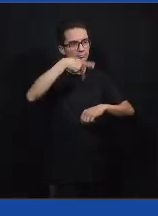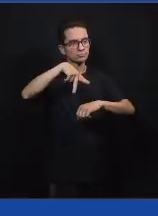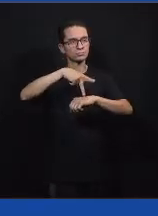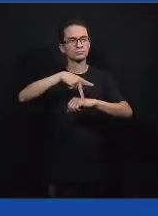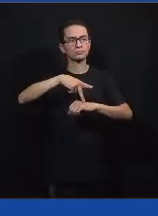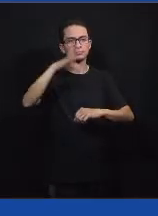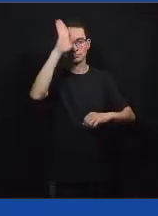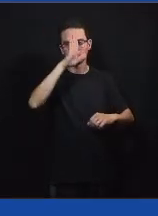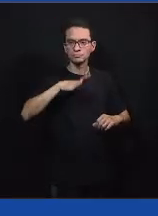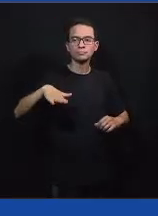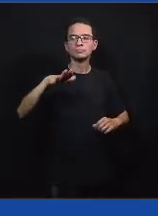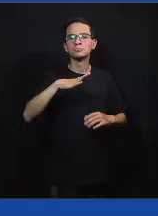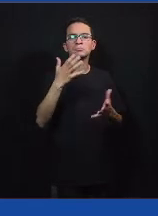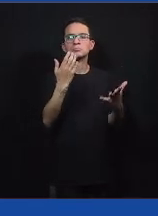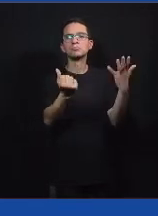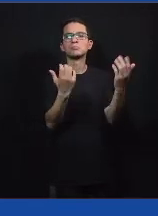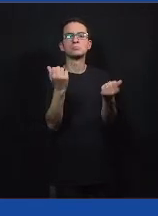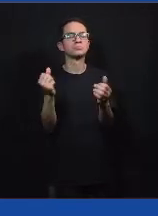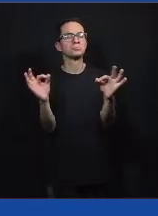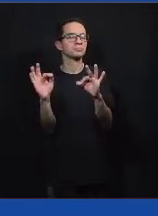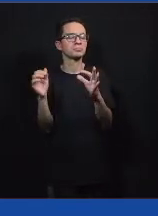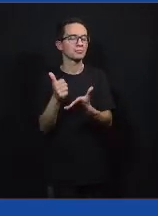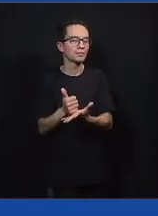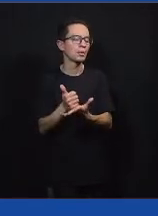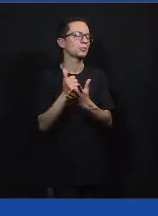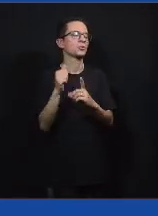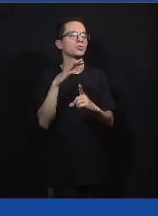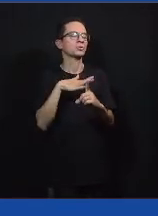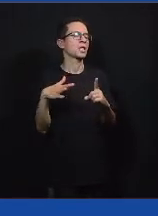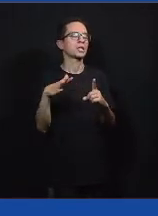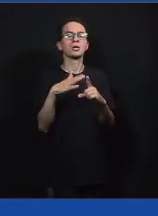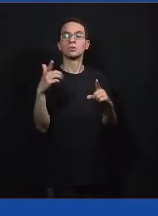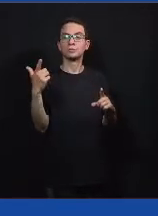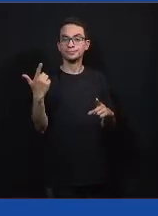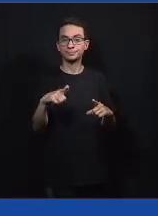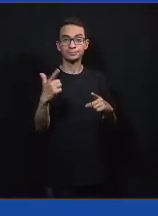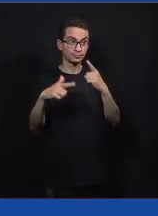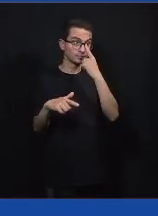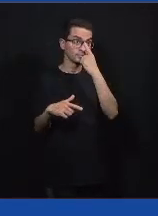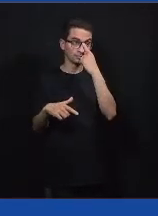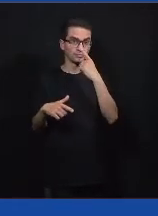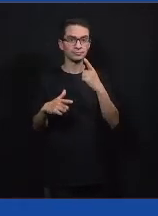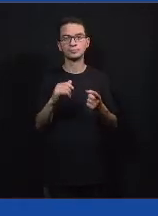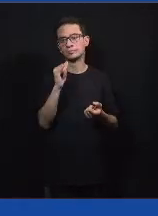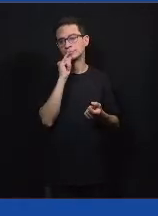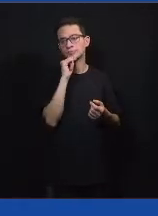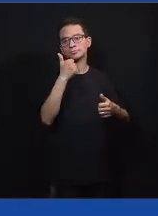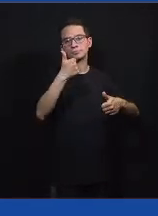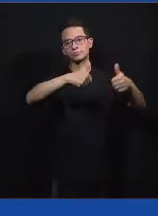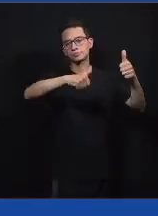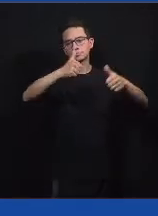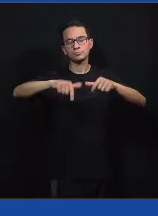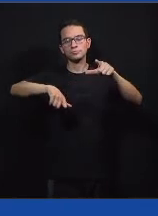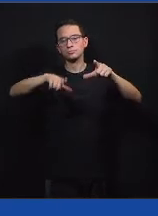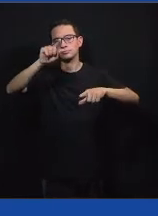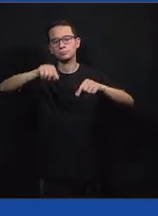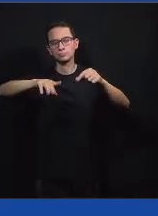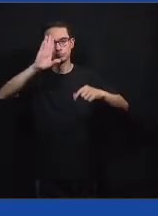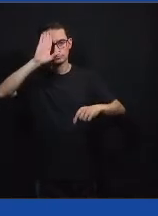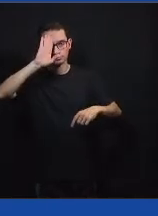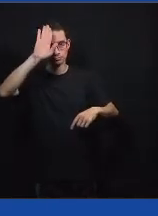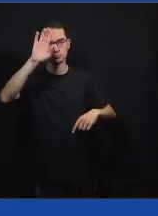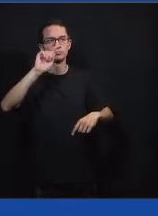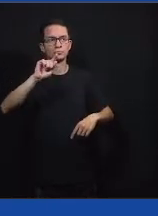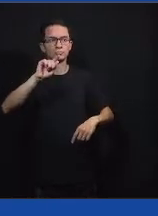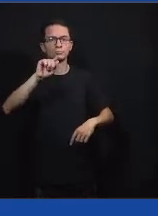democracia e ela não recebe um grande apoio à população e o e a outra dos itens avaliados Votorantim se destaca por apresentar a maior